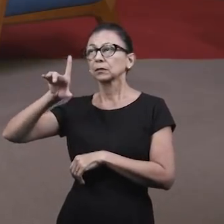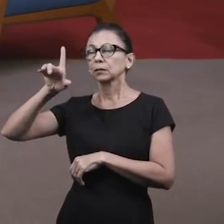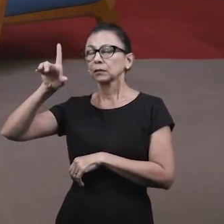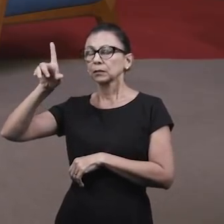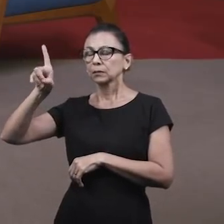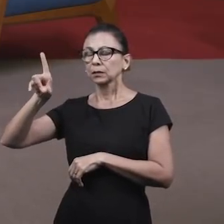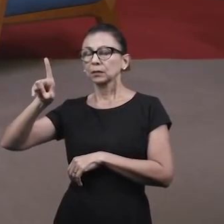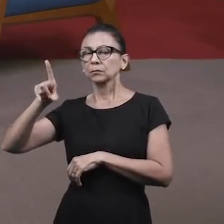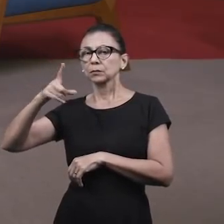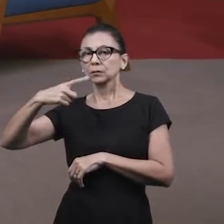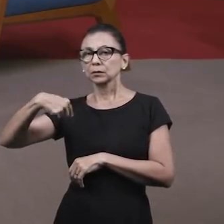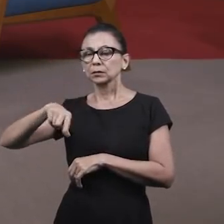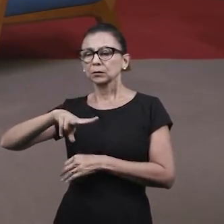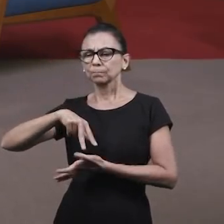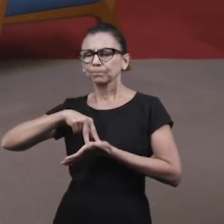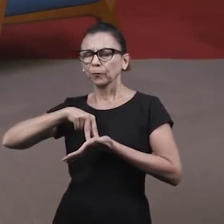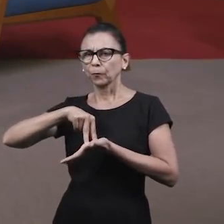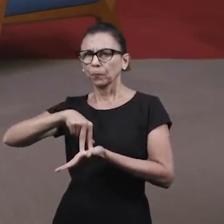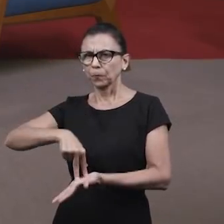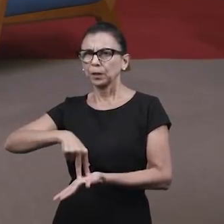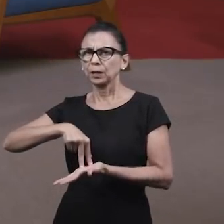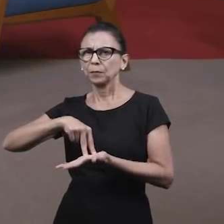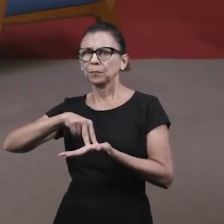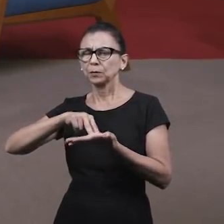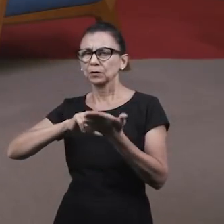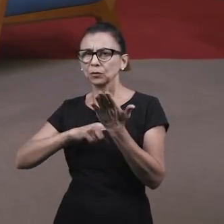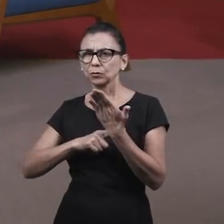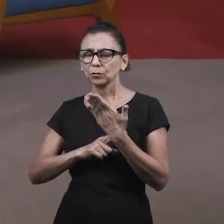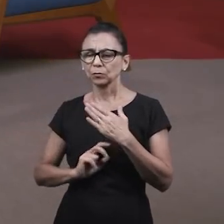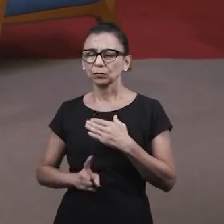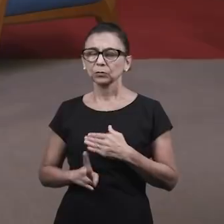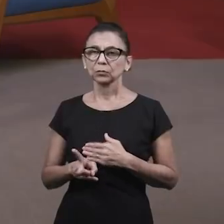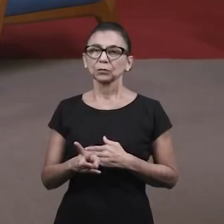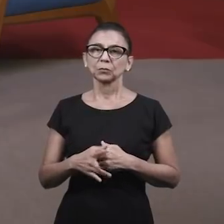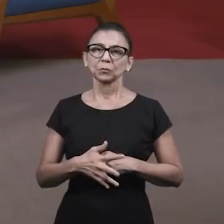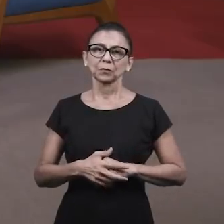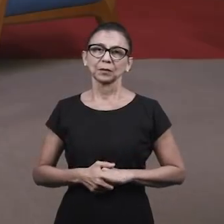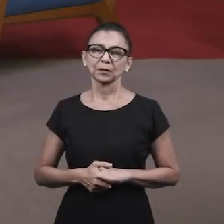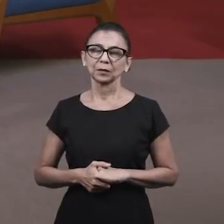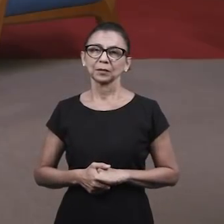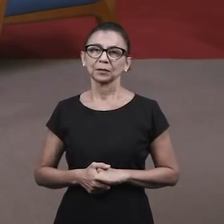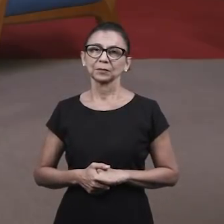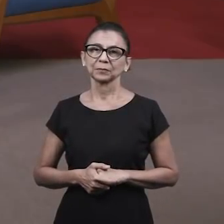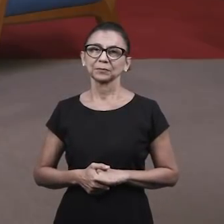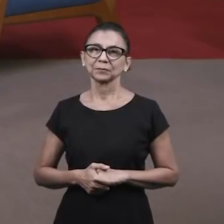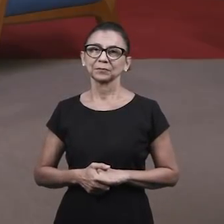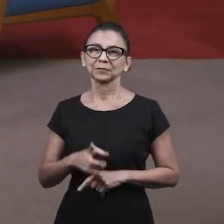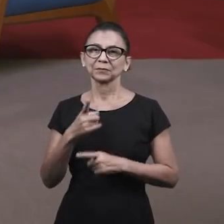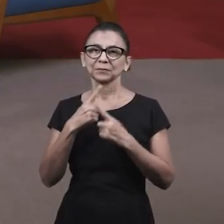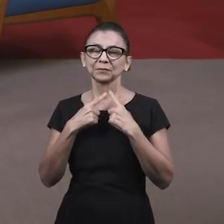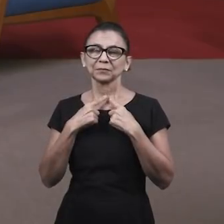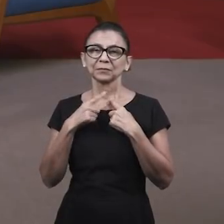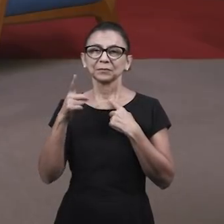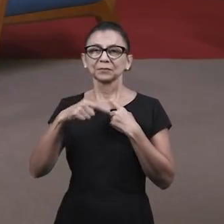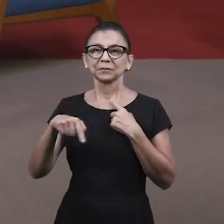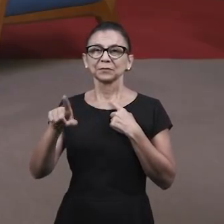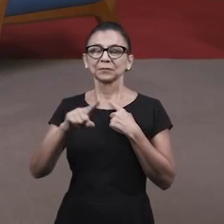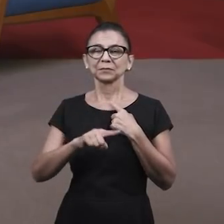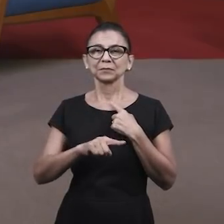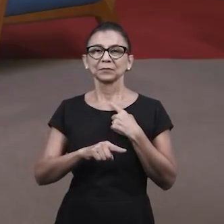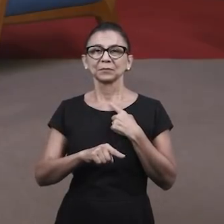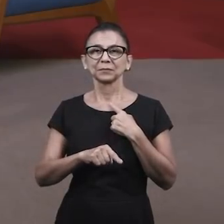e lá na mensagem vai ter o tema do próximo programa. Então você já pode fazer o seu comentário. Eu quero me despedir aqui